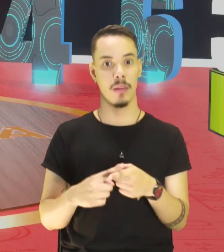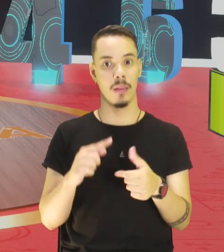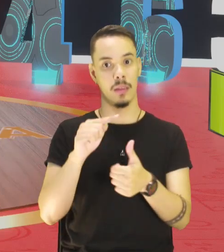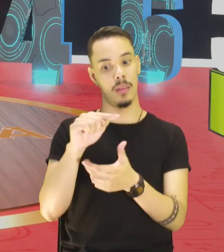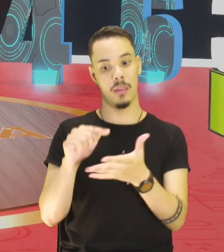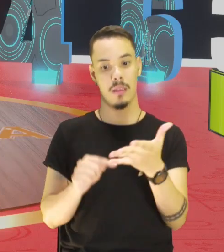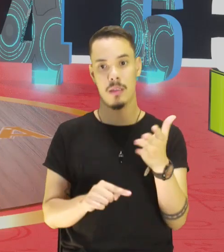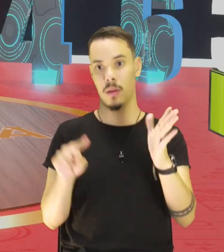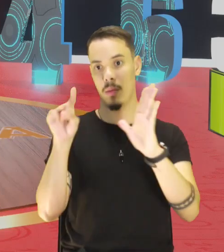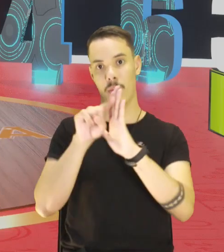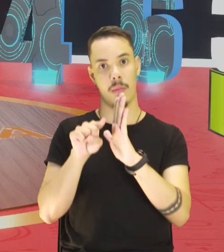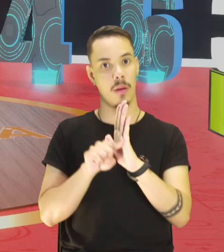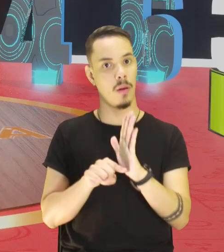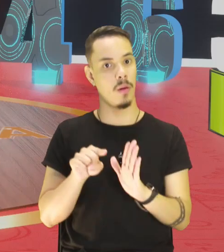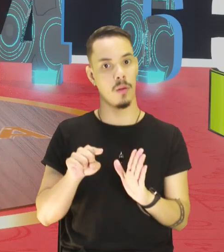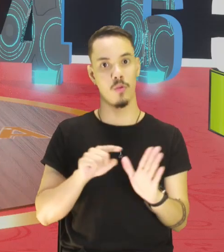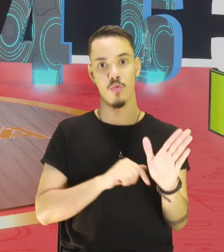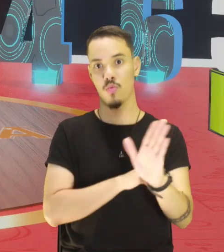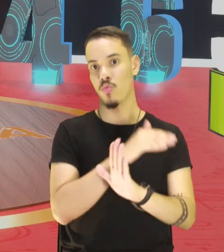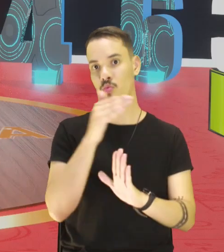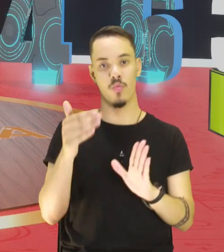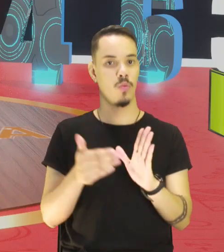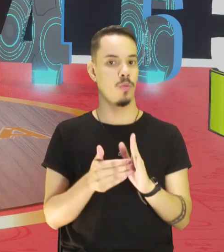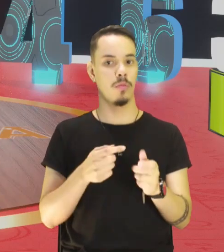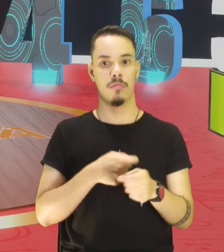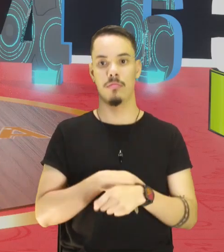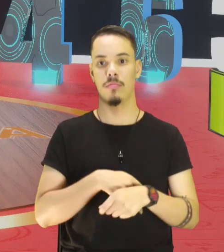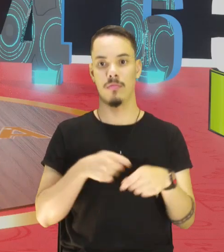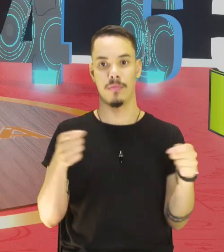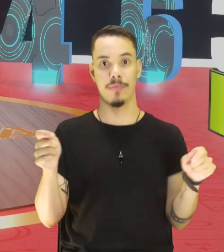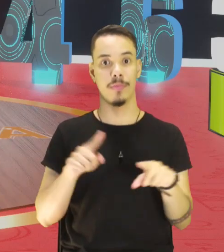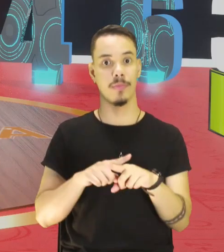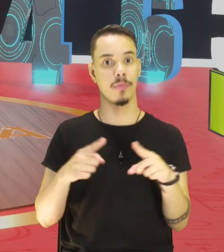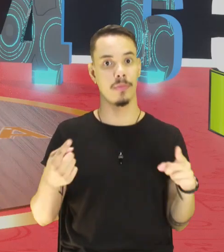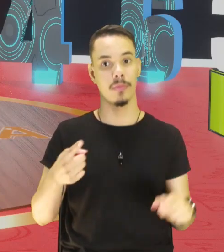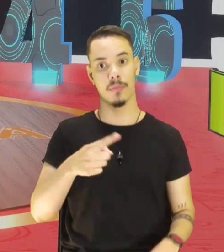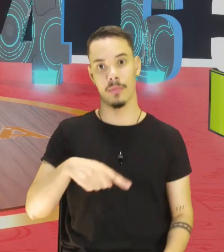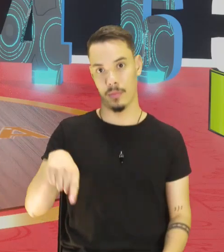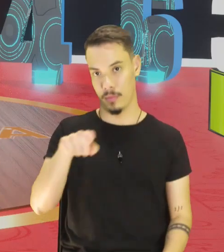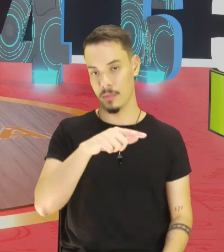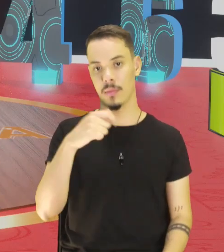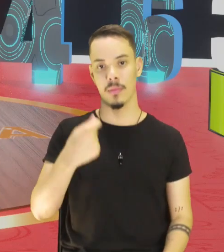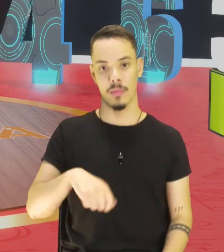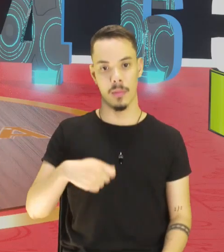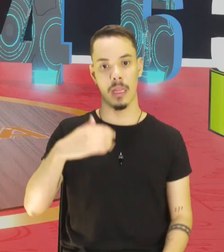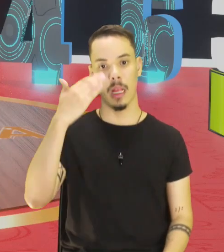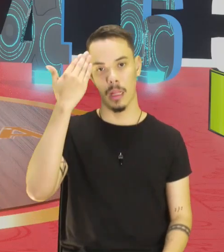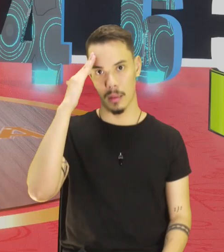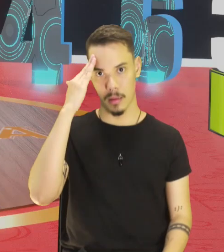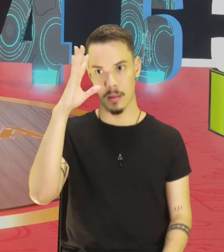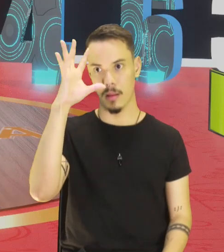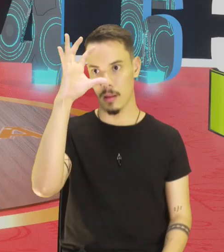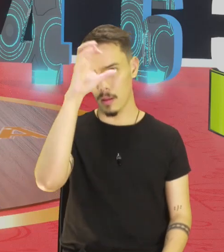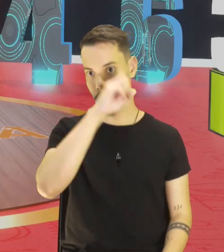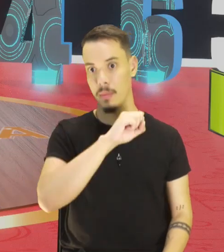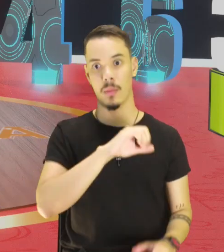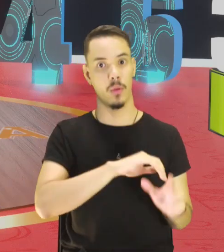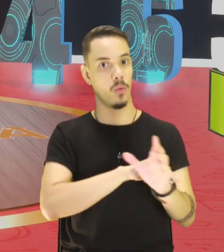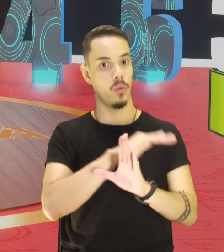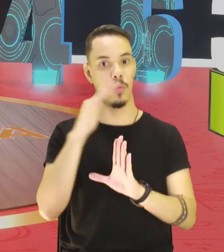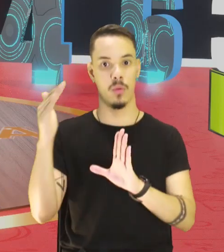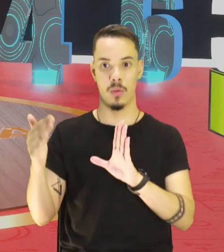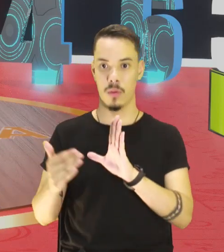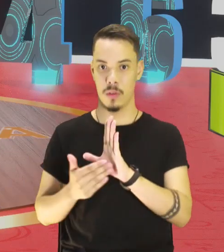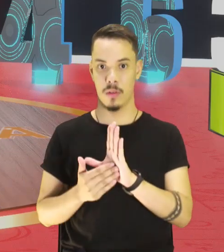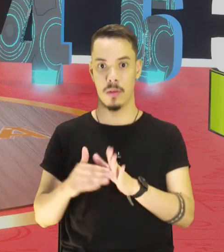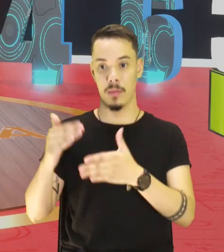questões. Não dá para contemplar tudo. Não. Mas vocês precisam entender e aprender tudo.